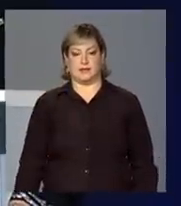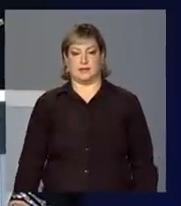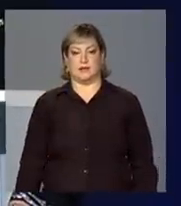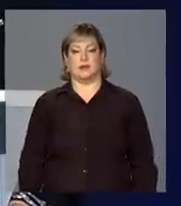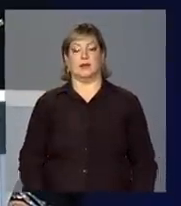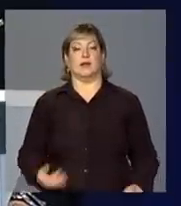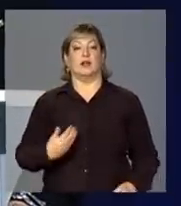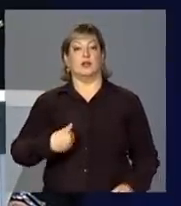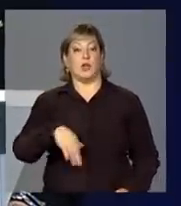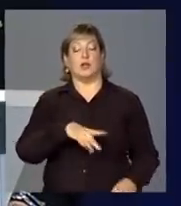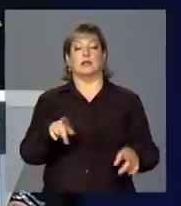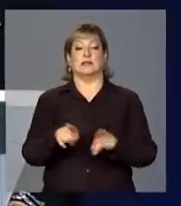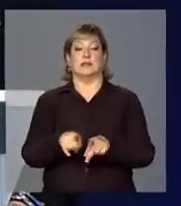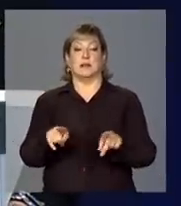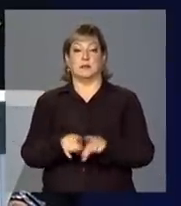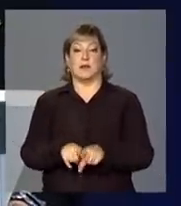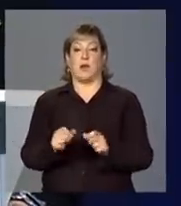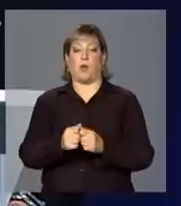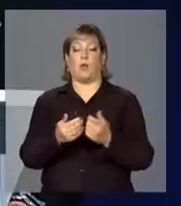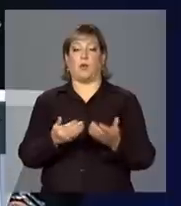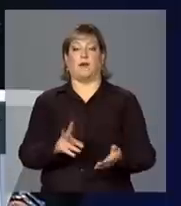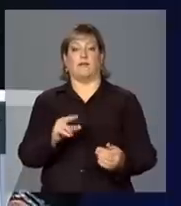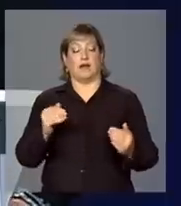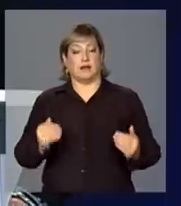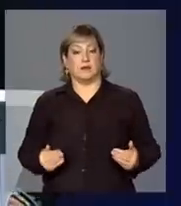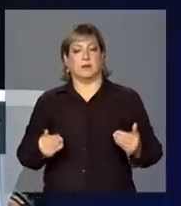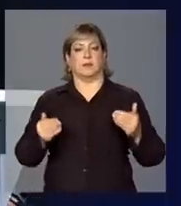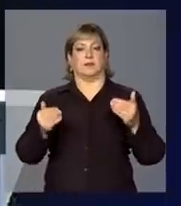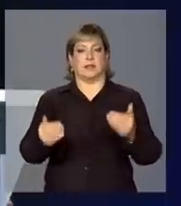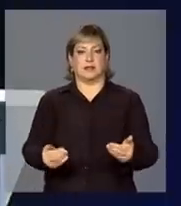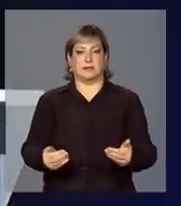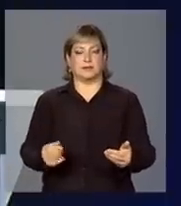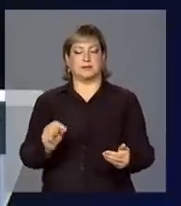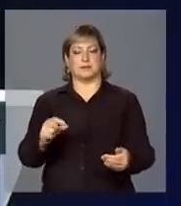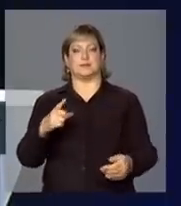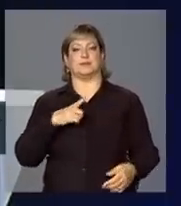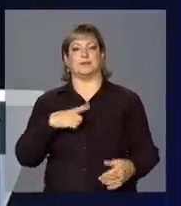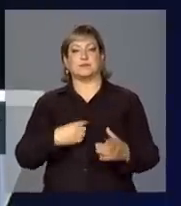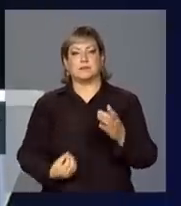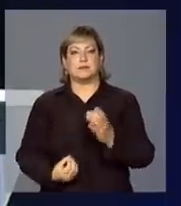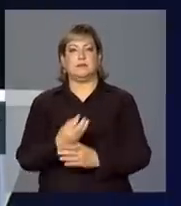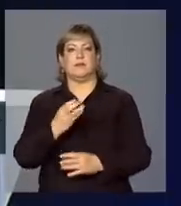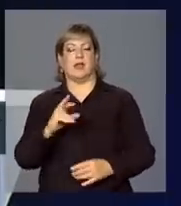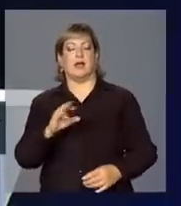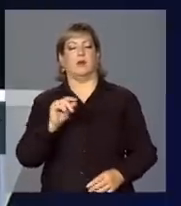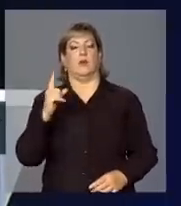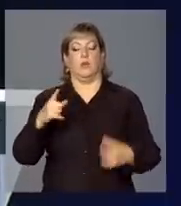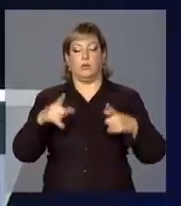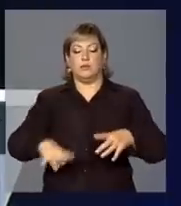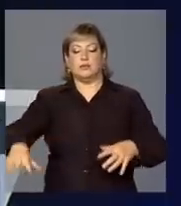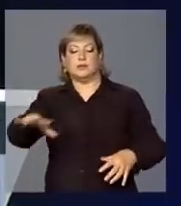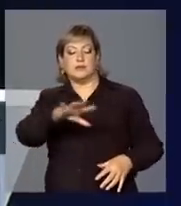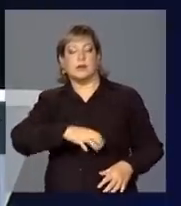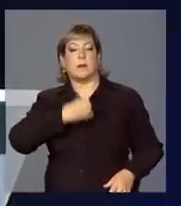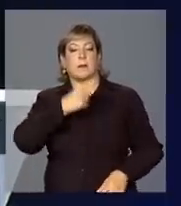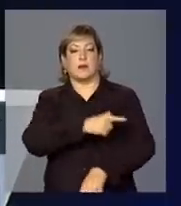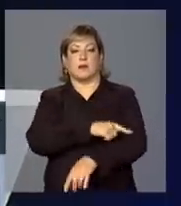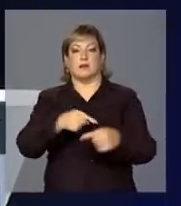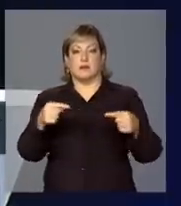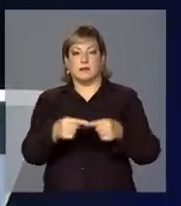Nós também com ela vamos dar um passo na criação de um ambiente legal mais favorável